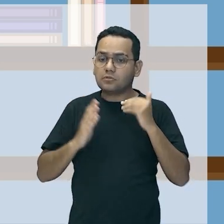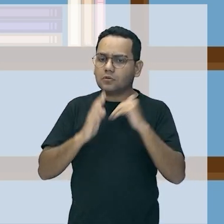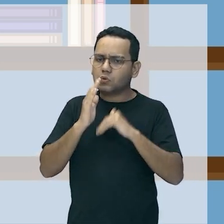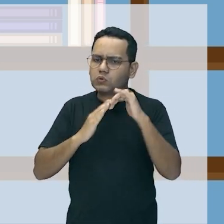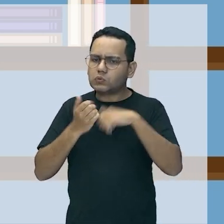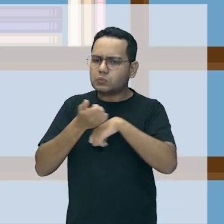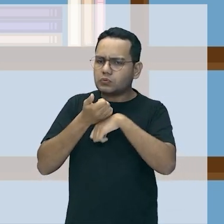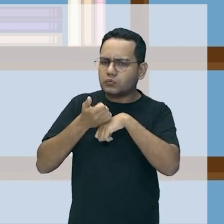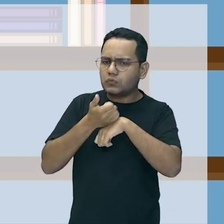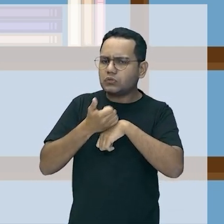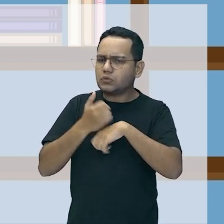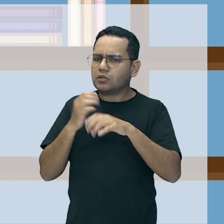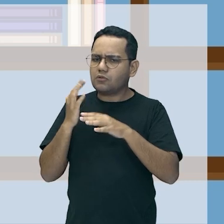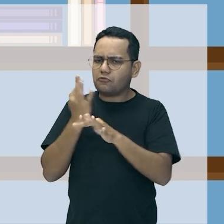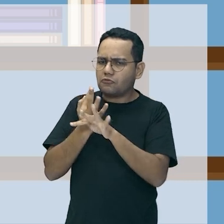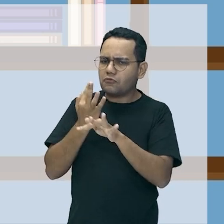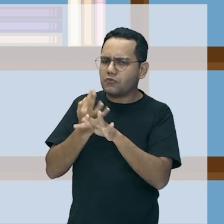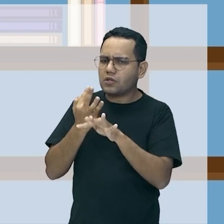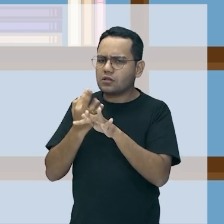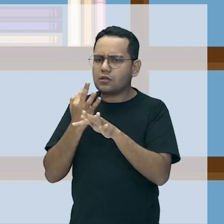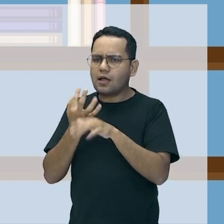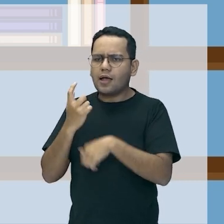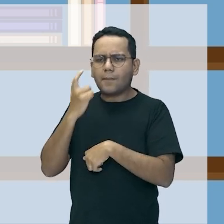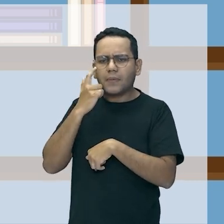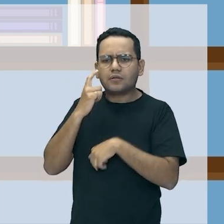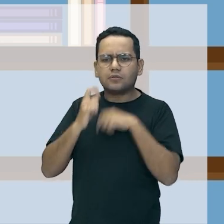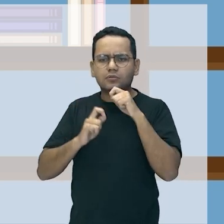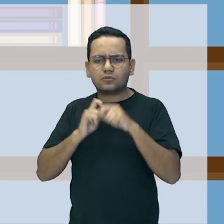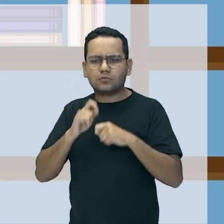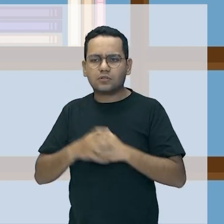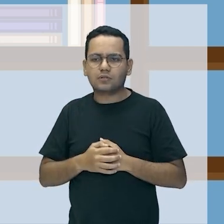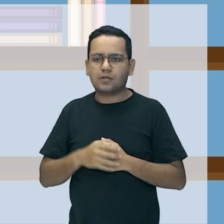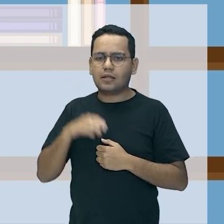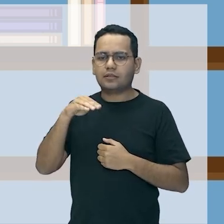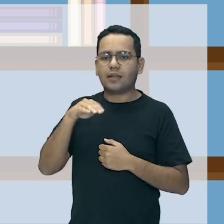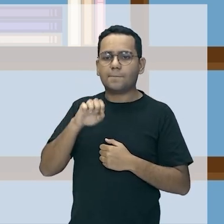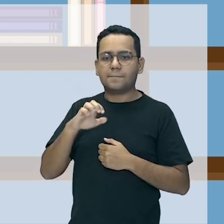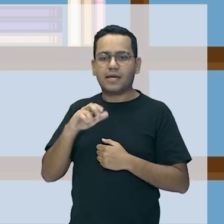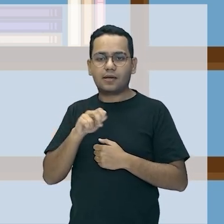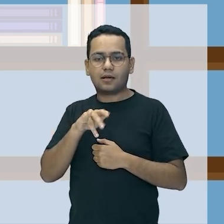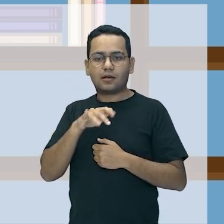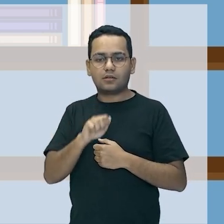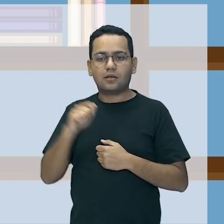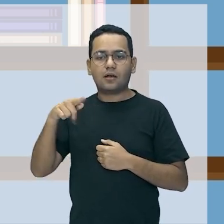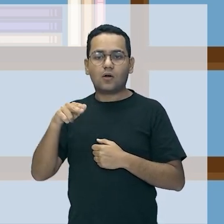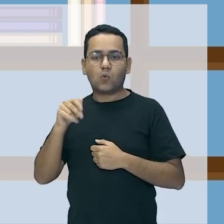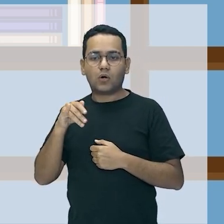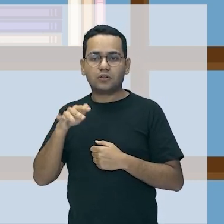domínio estranho e misterioso da mecânica quântica.